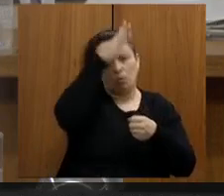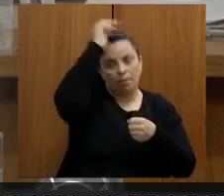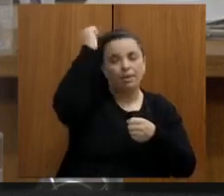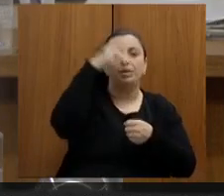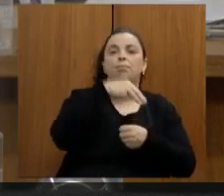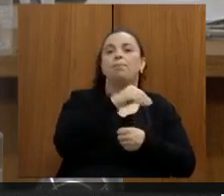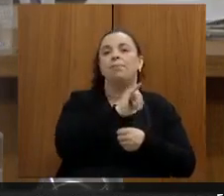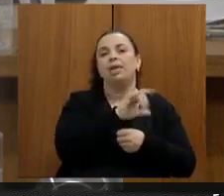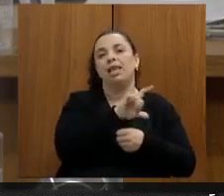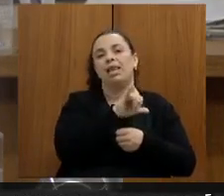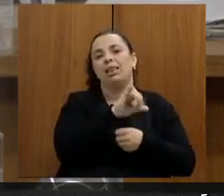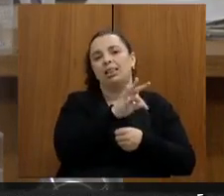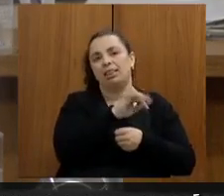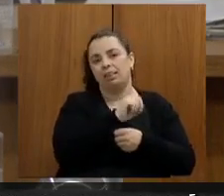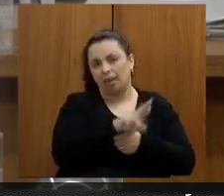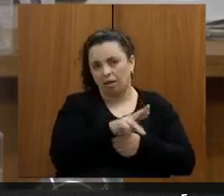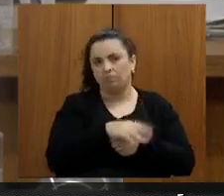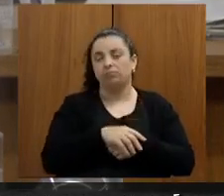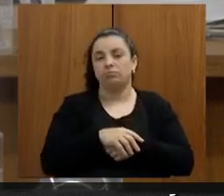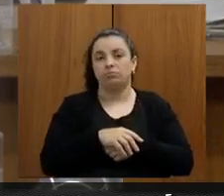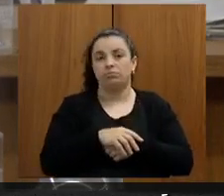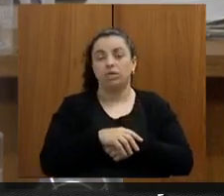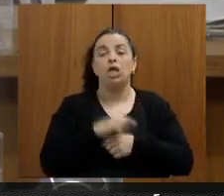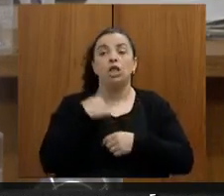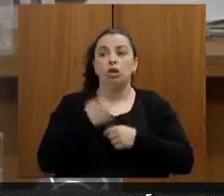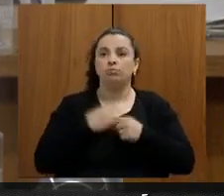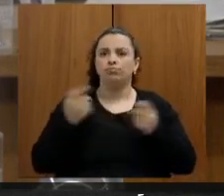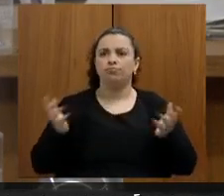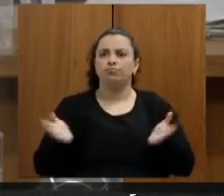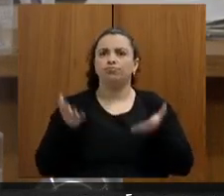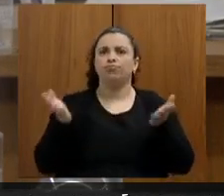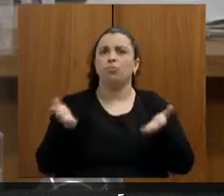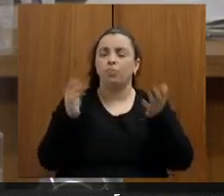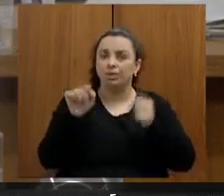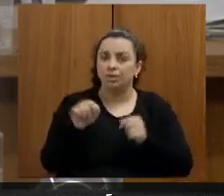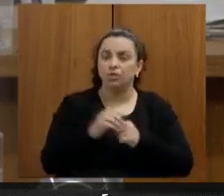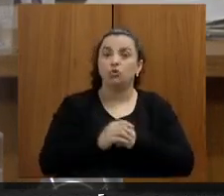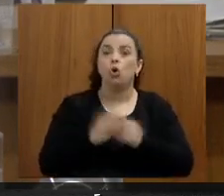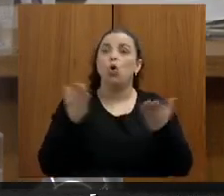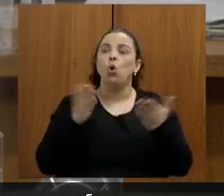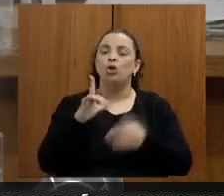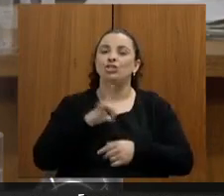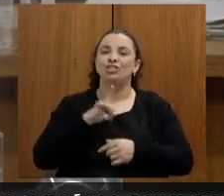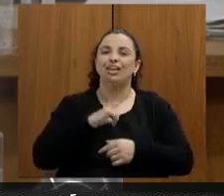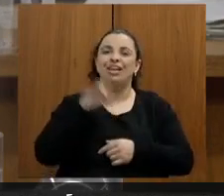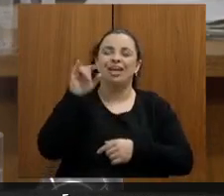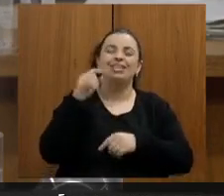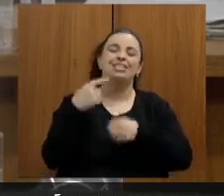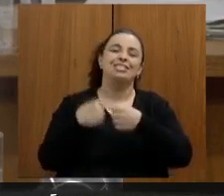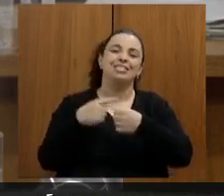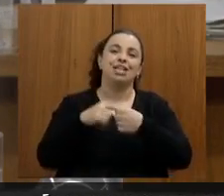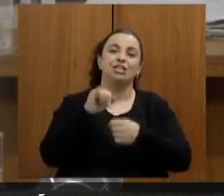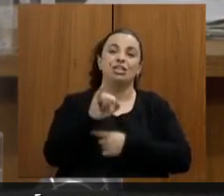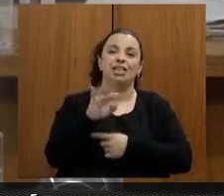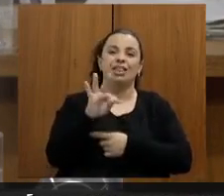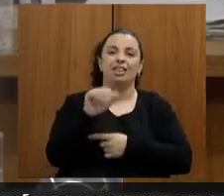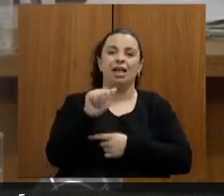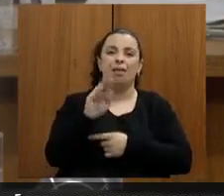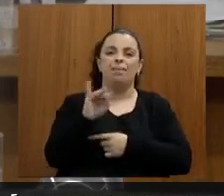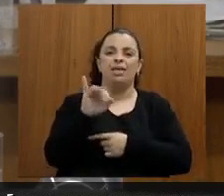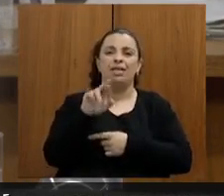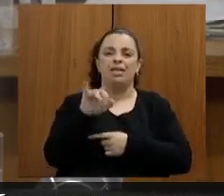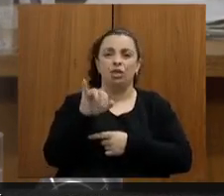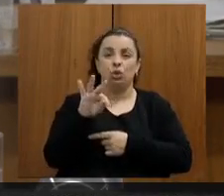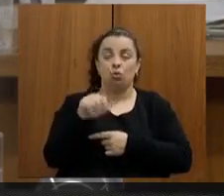nós comentamos isso tanto que hoje nós temos o corpo de bombeiros Municipal de Itabirito regularizado